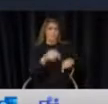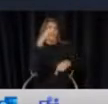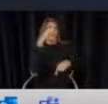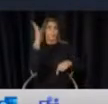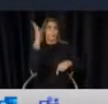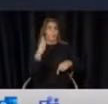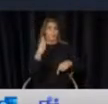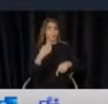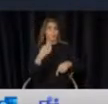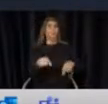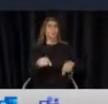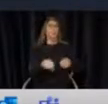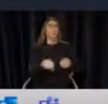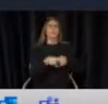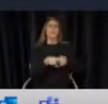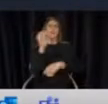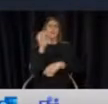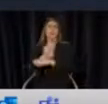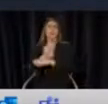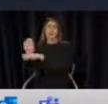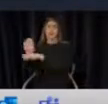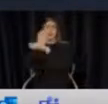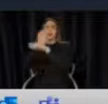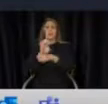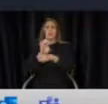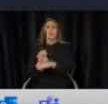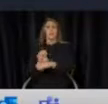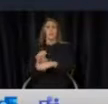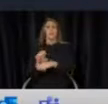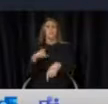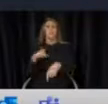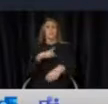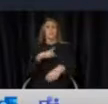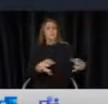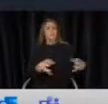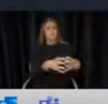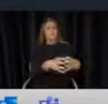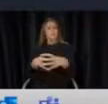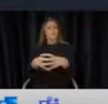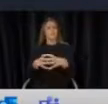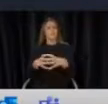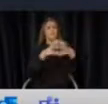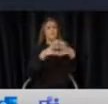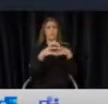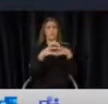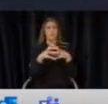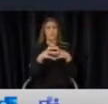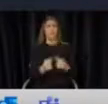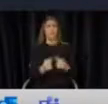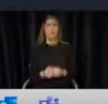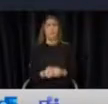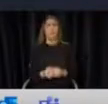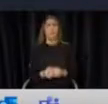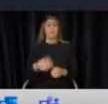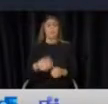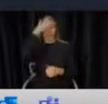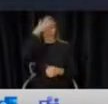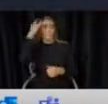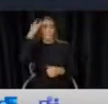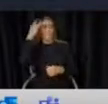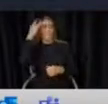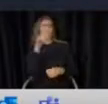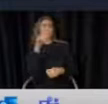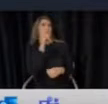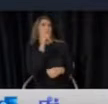de transplantes. E o receptor é quem vai escolher onde ele quer fazer o transplante. Então, por exemplo, eu moro na Bahia,